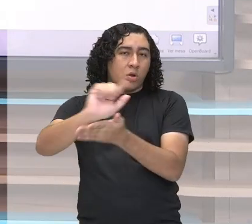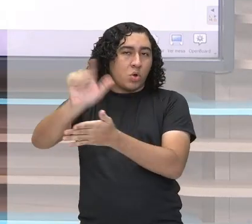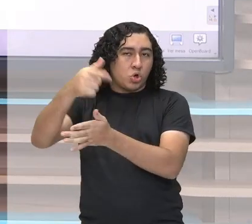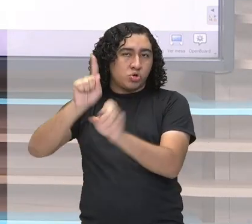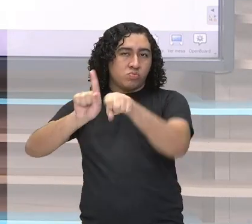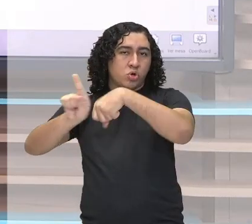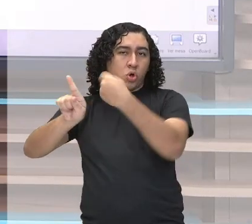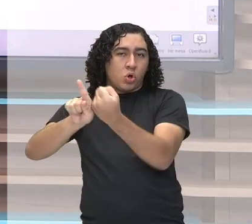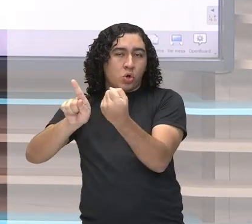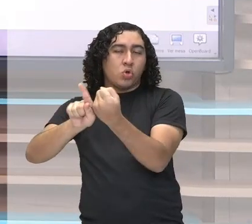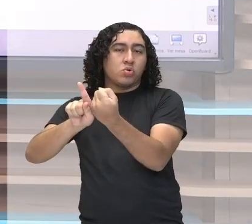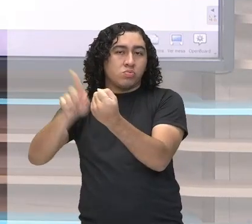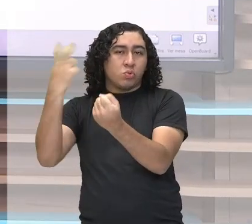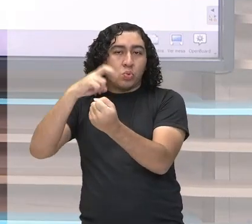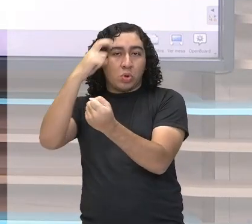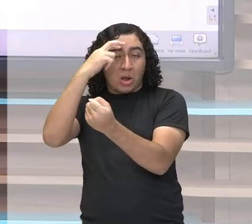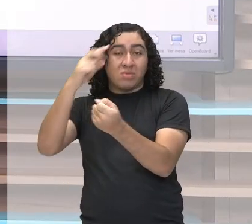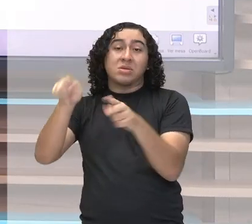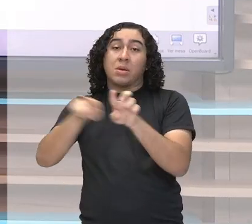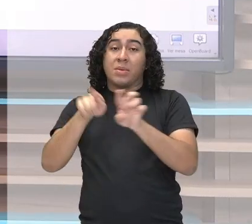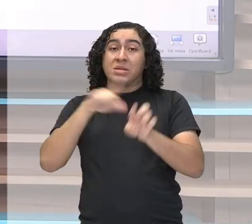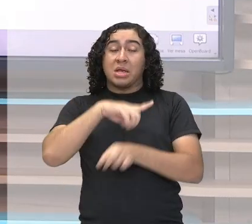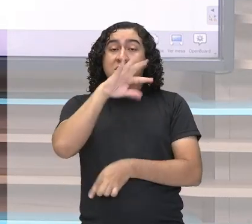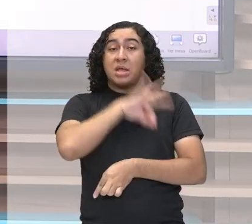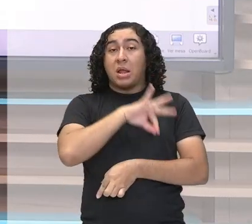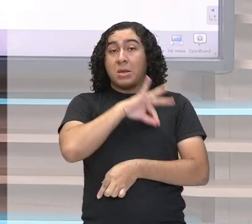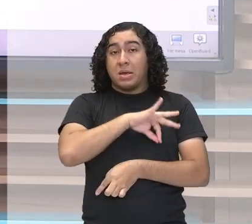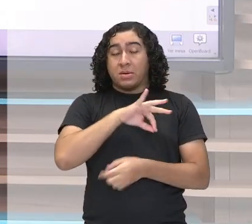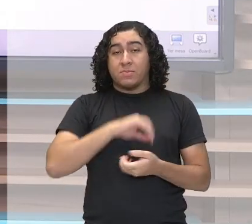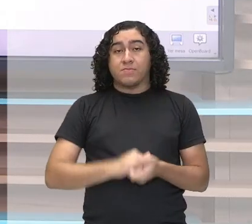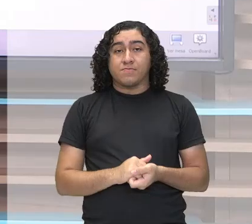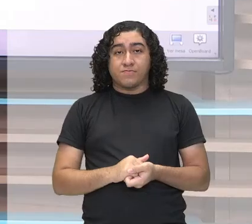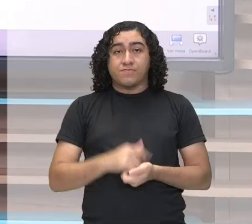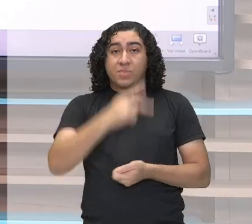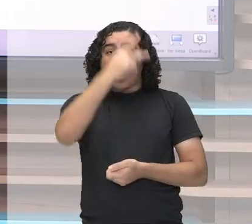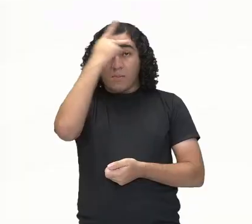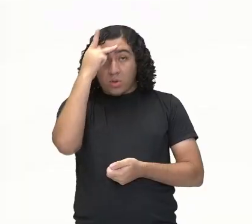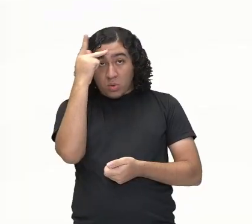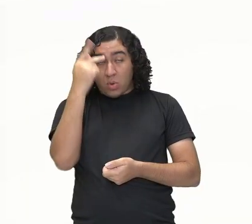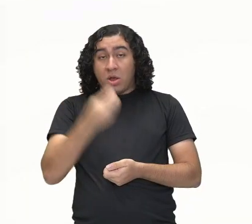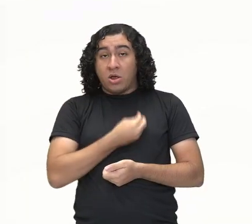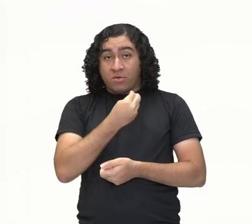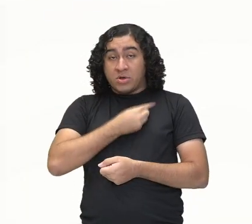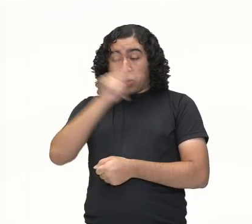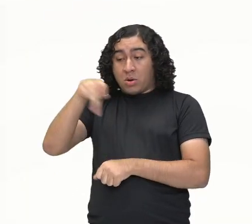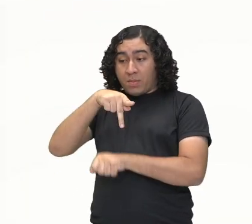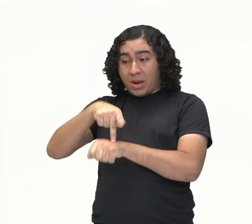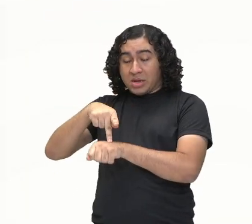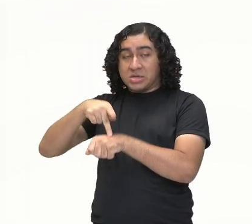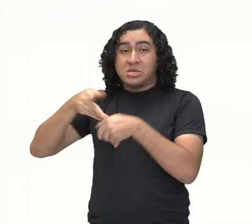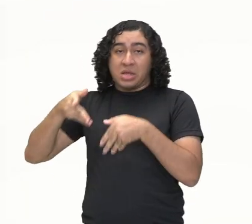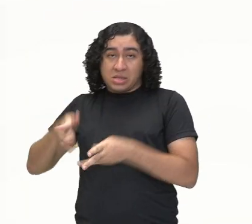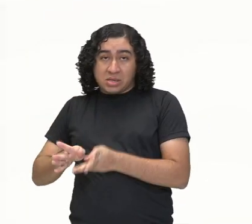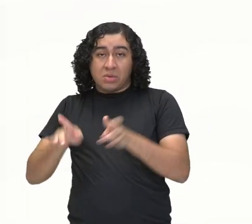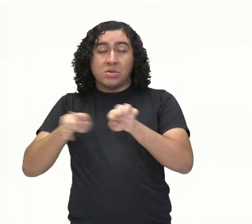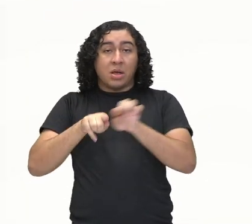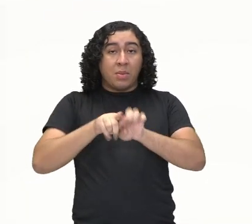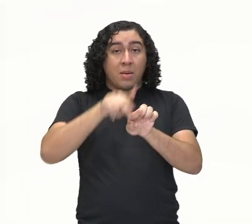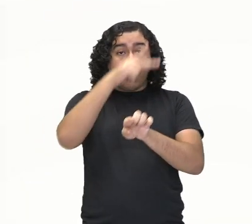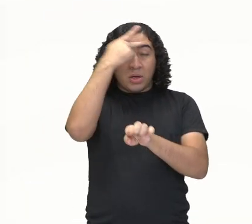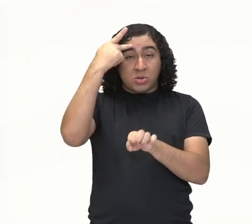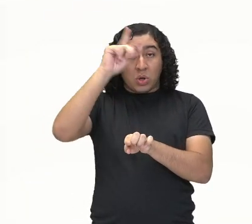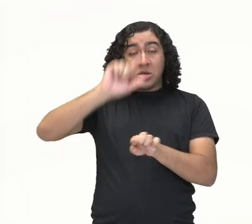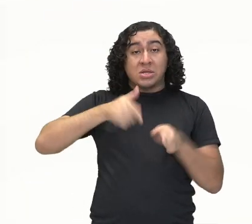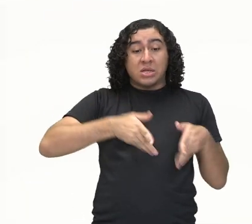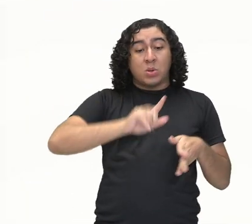questão do trabalho, a questão salarial, né? Que os trabalhadores nativos e os trabalhadores estrangeiros que geralmente